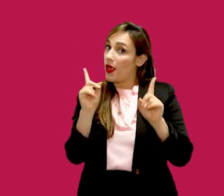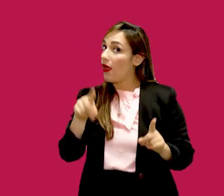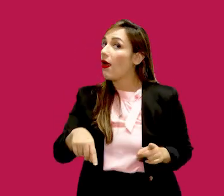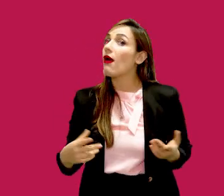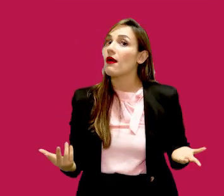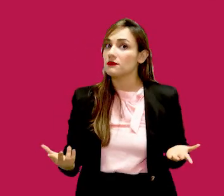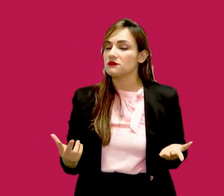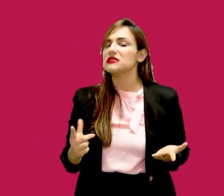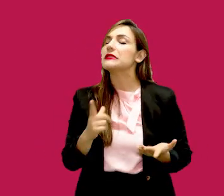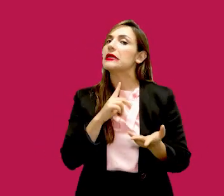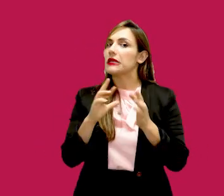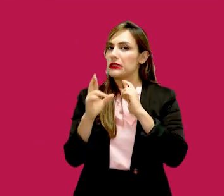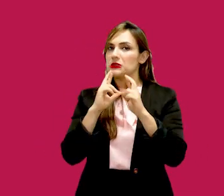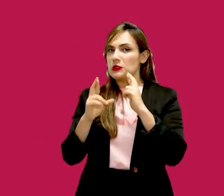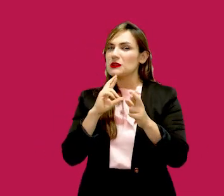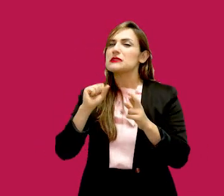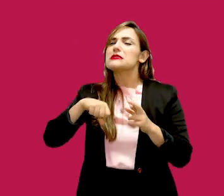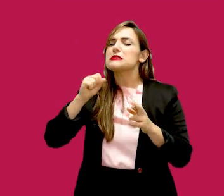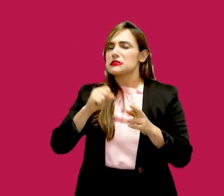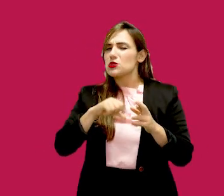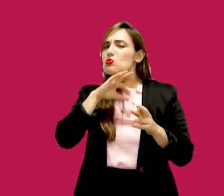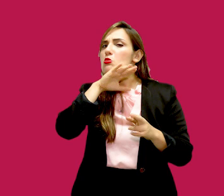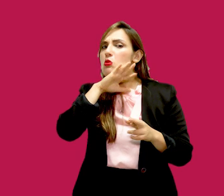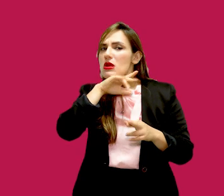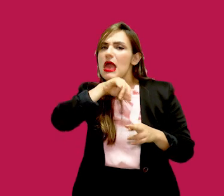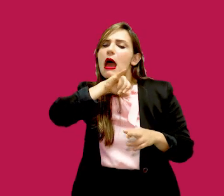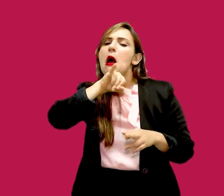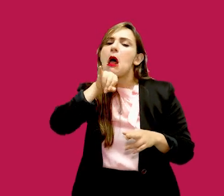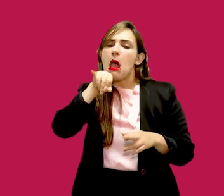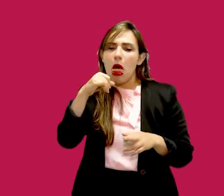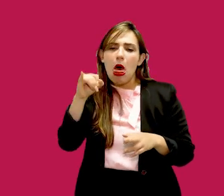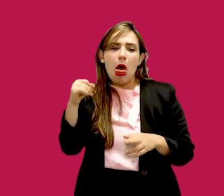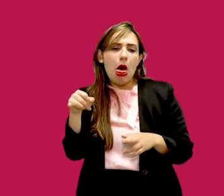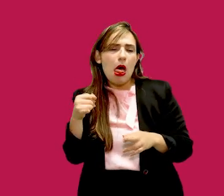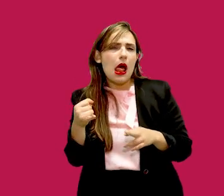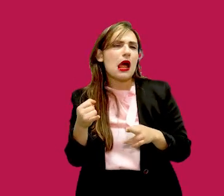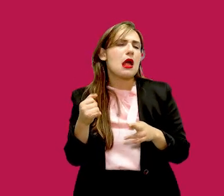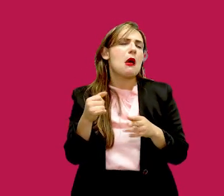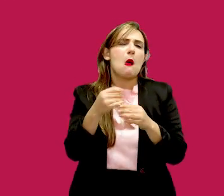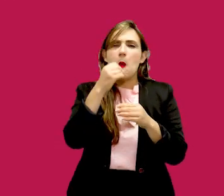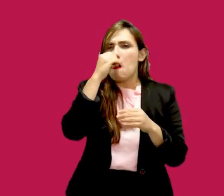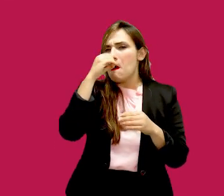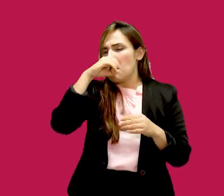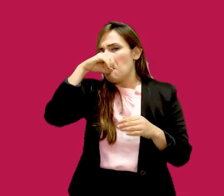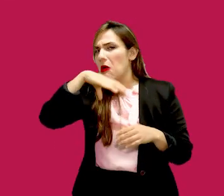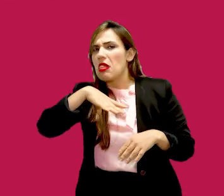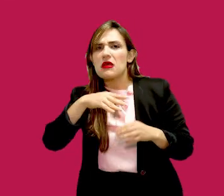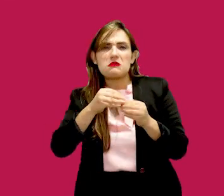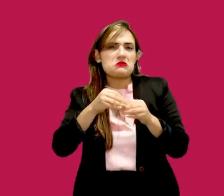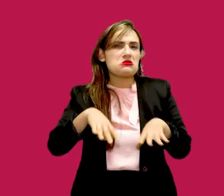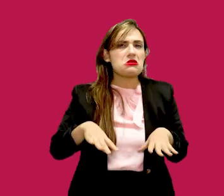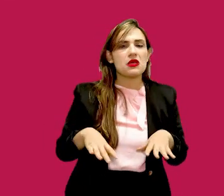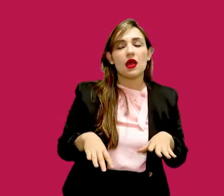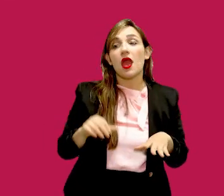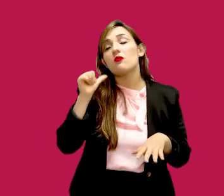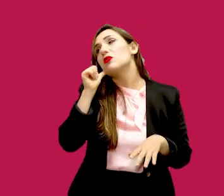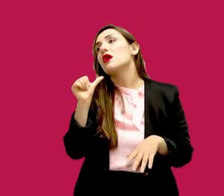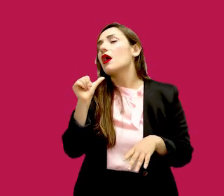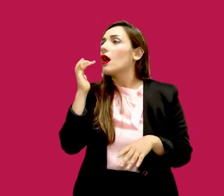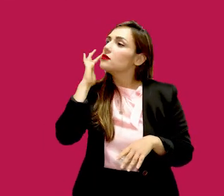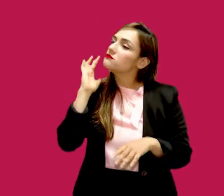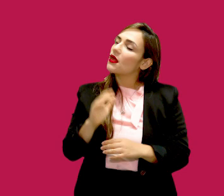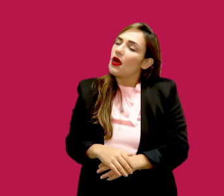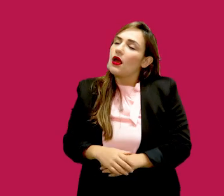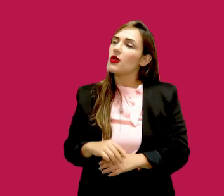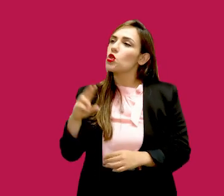não começou dessa forma, mas ele foi se conduzindo dessa forma, ela começa a achar que aquilo é normal dentro de um relacionamento, e ela